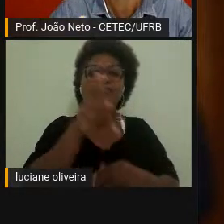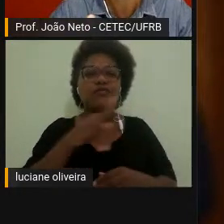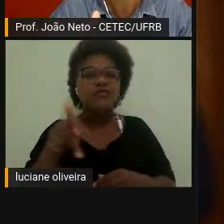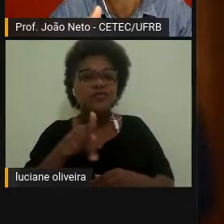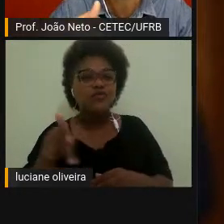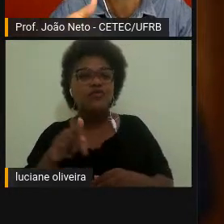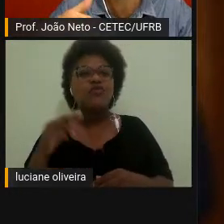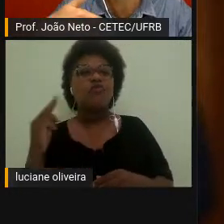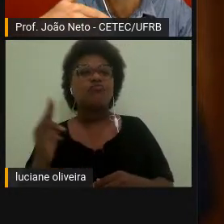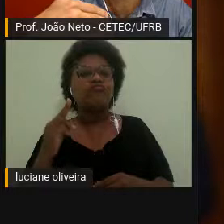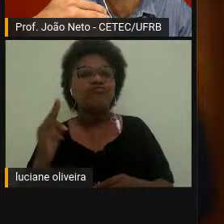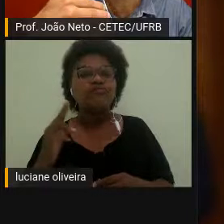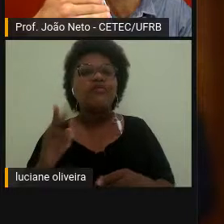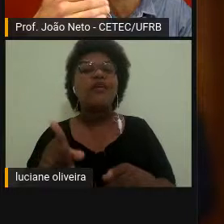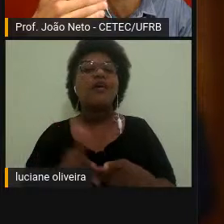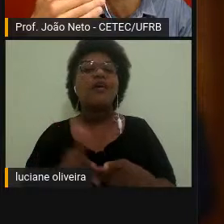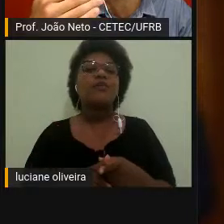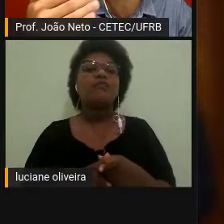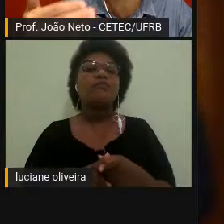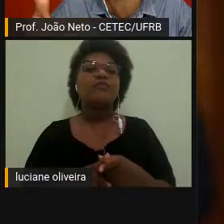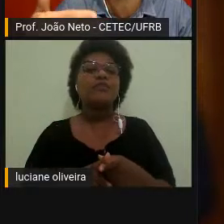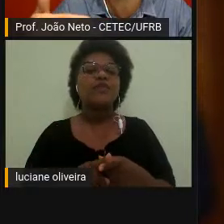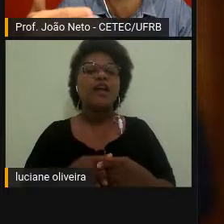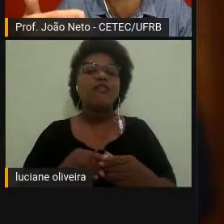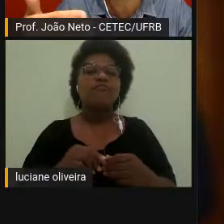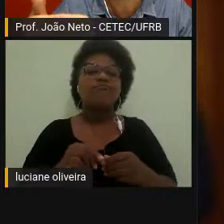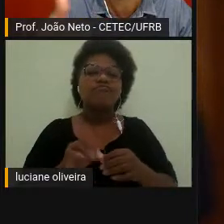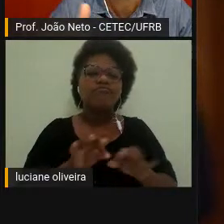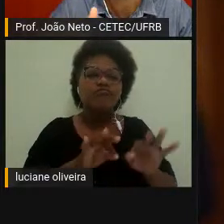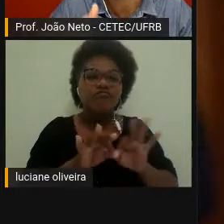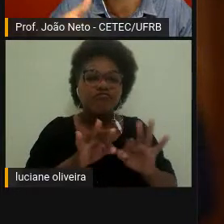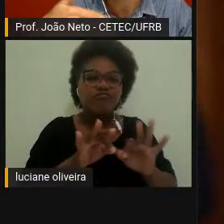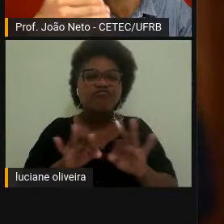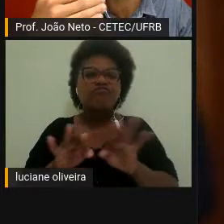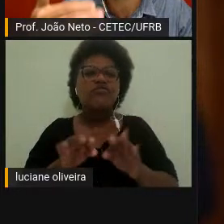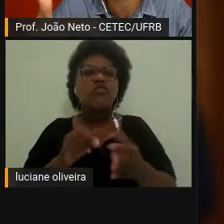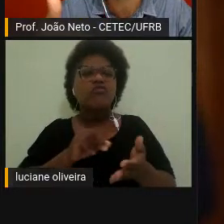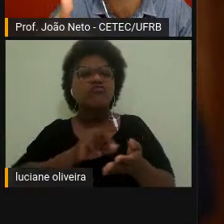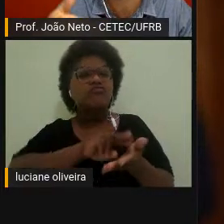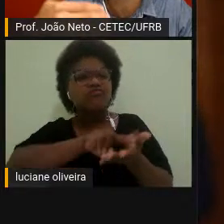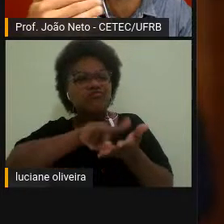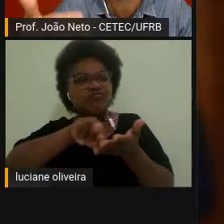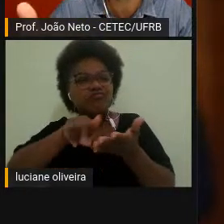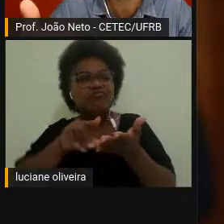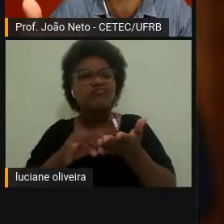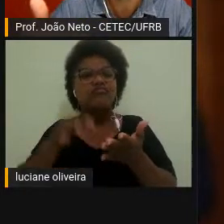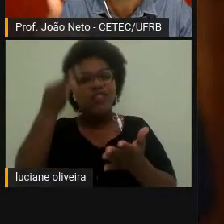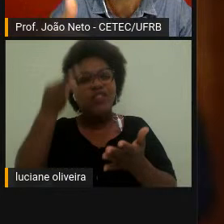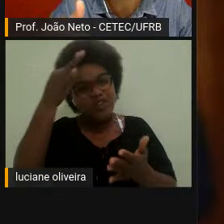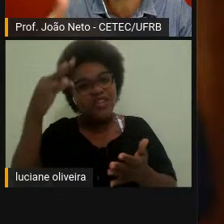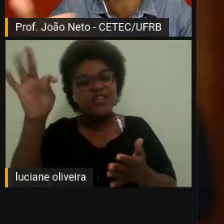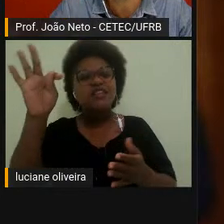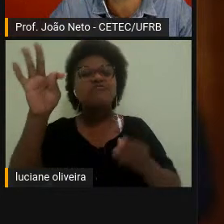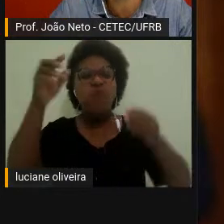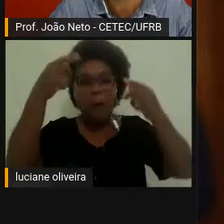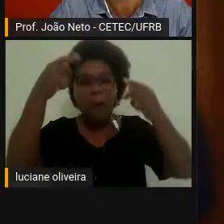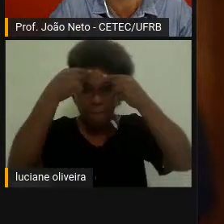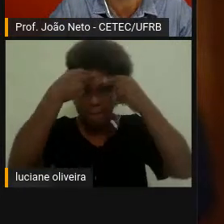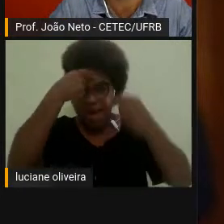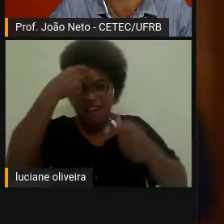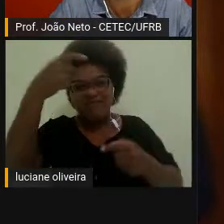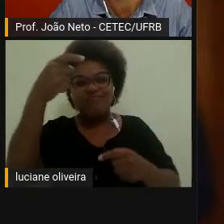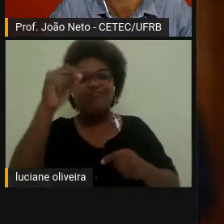universitário ele a desenvolver uma série de teorias e a mente dele realmente brilhante e